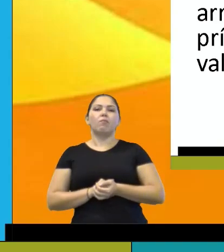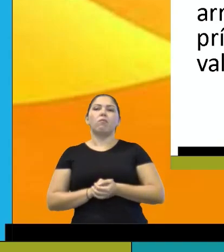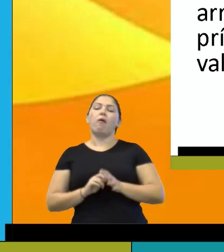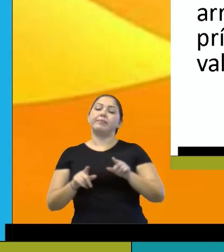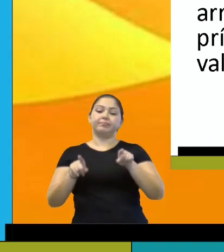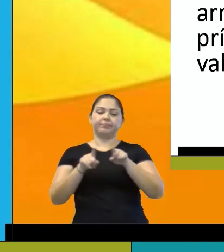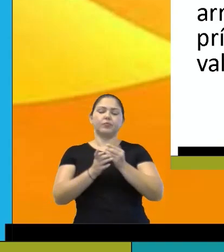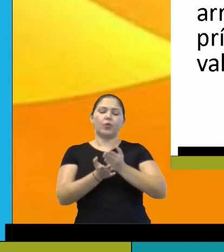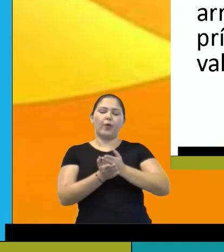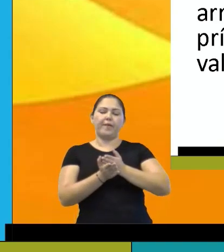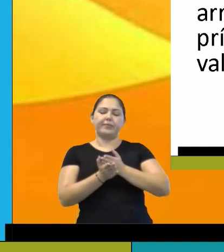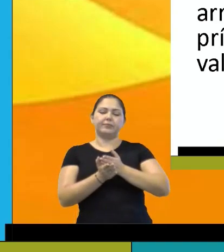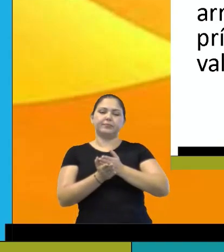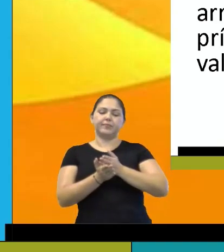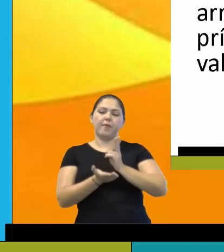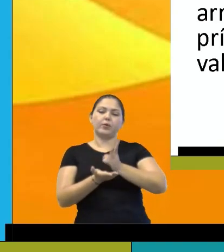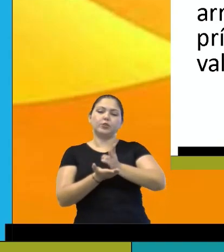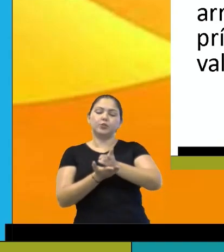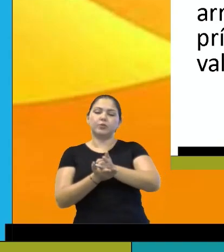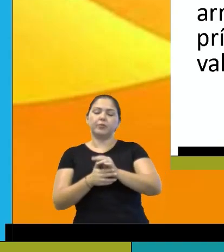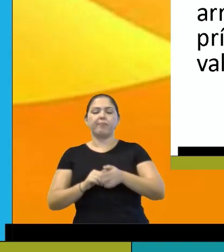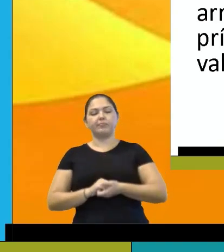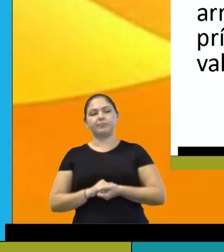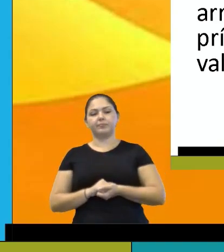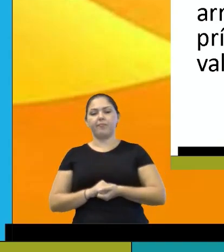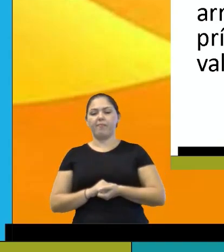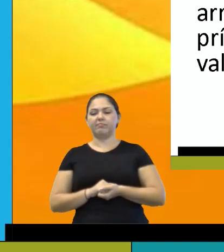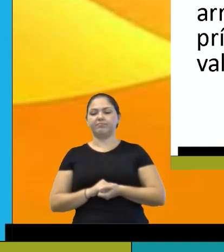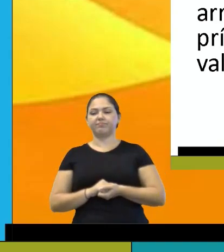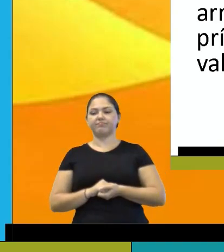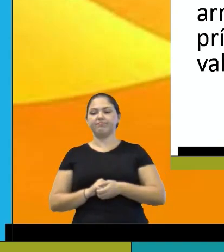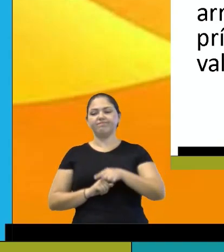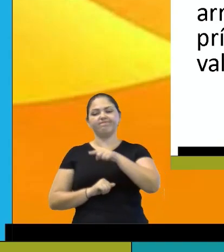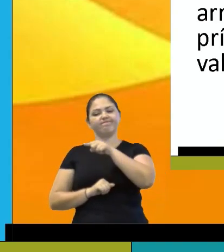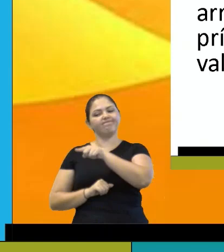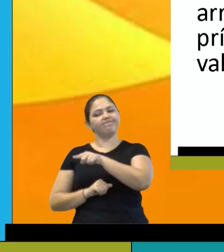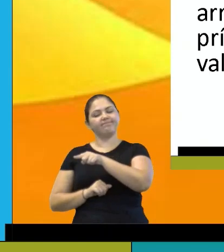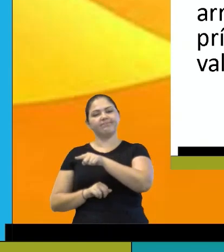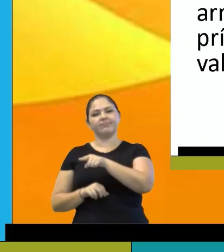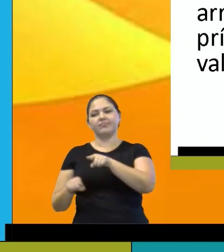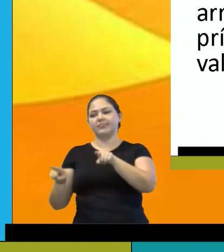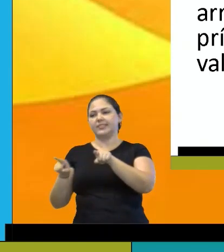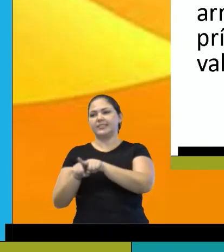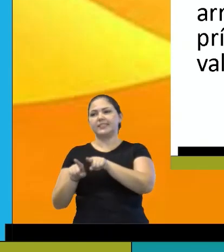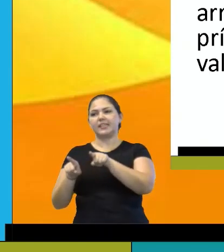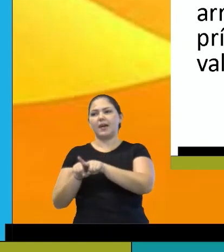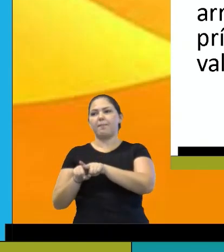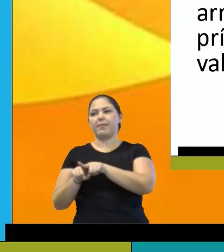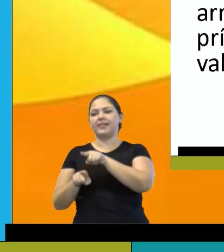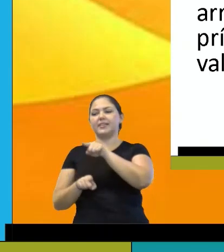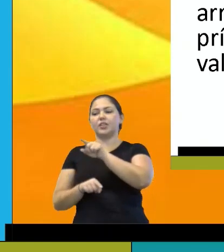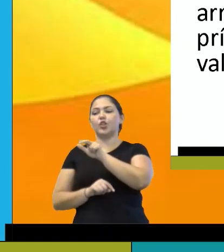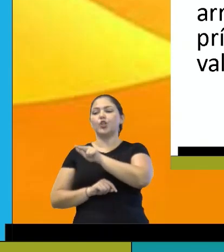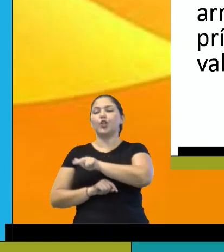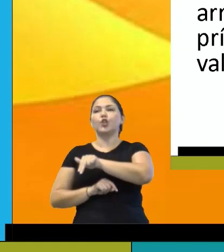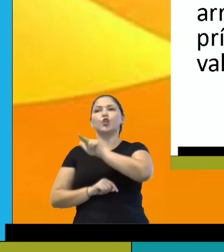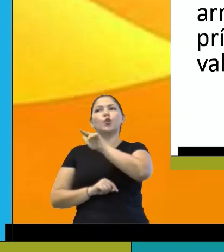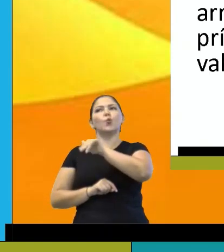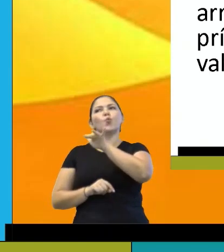ele diz que nunca se viram, nem jamais foram reconhecidos